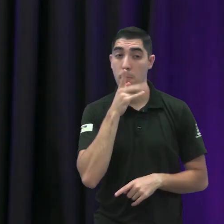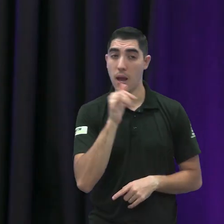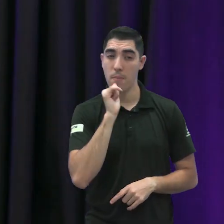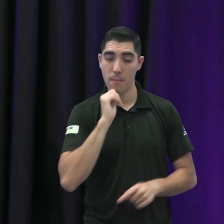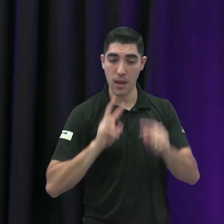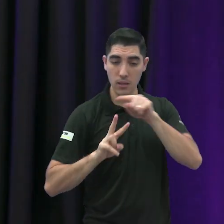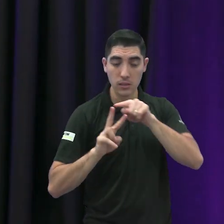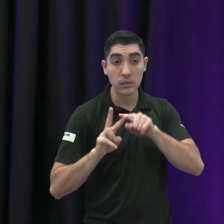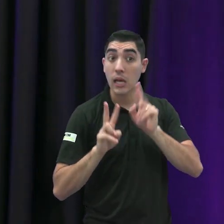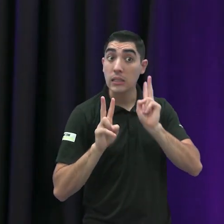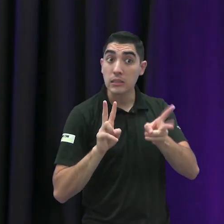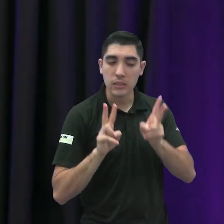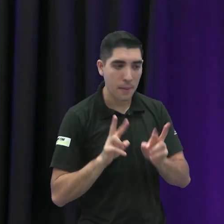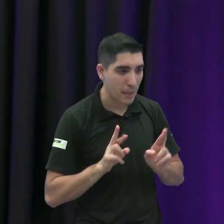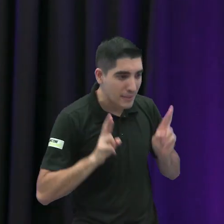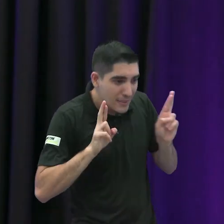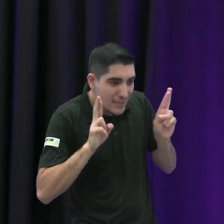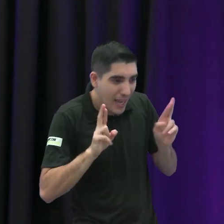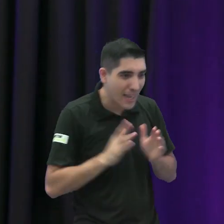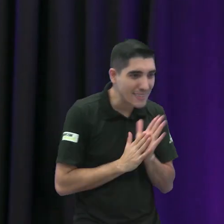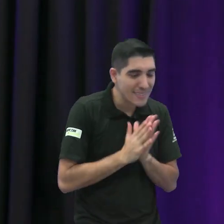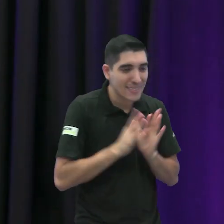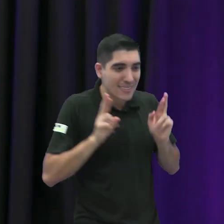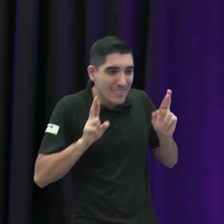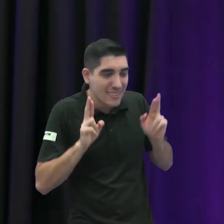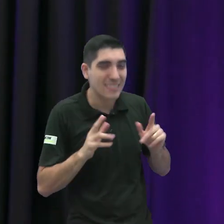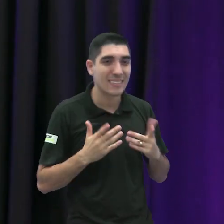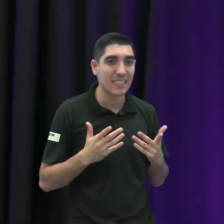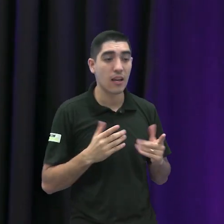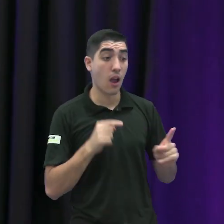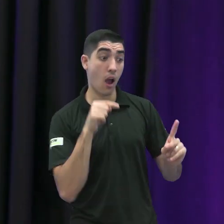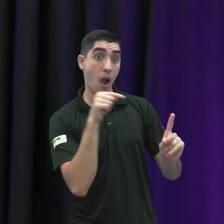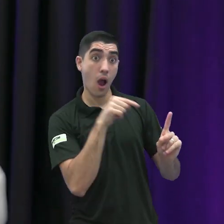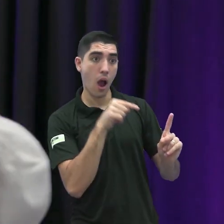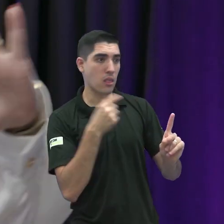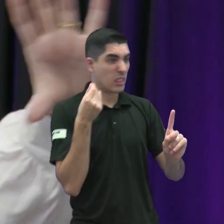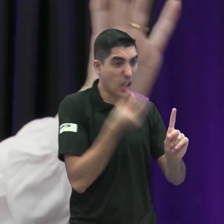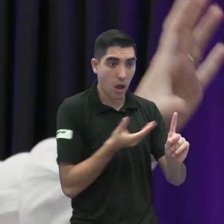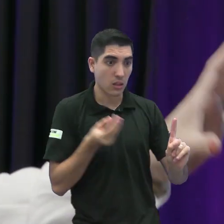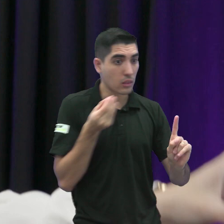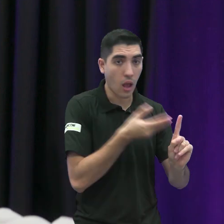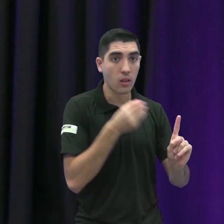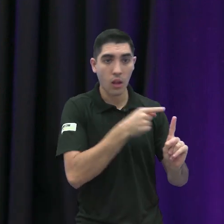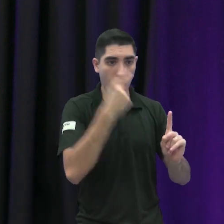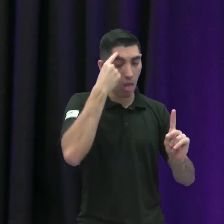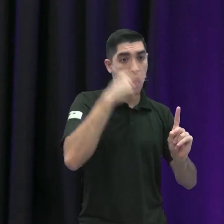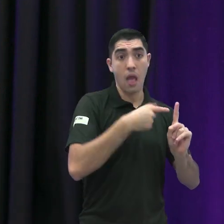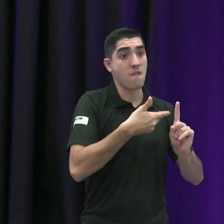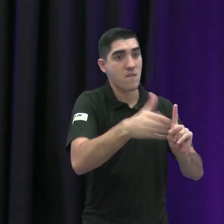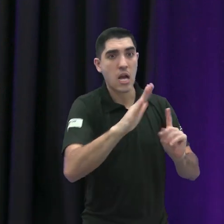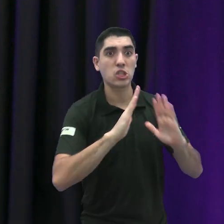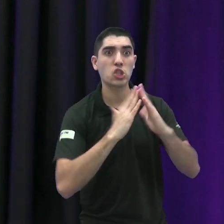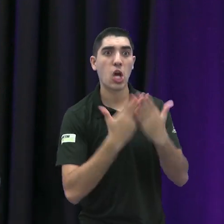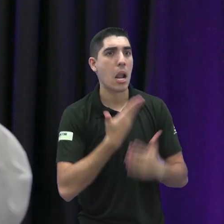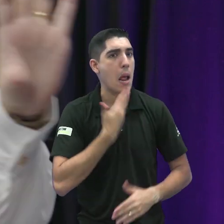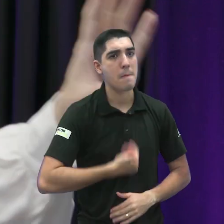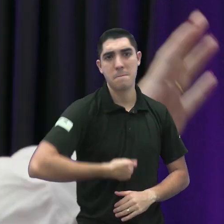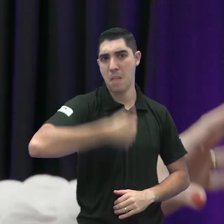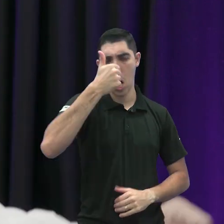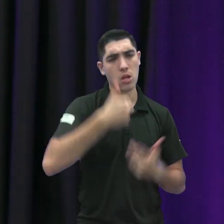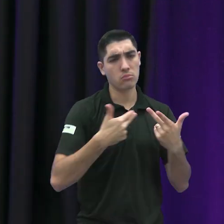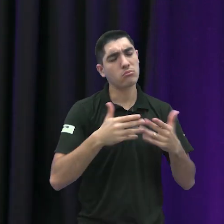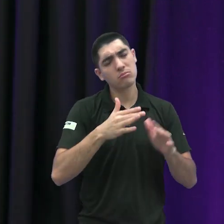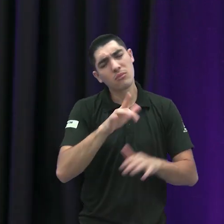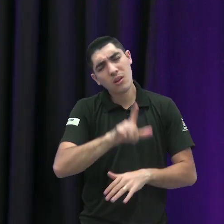acabam colocando muito essa expectativa em cima dessa criança. E aí enche a criança de afazeres, põe na melhor escola